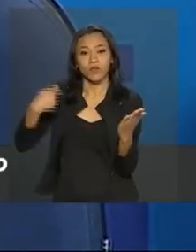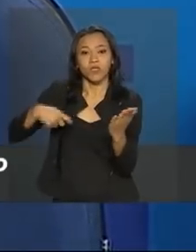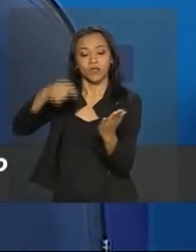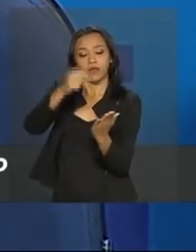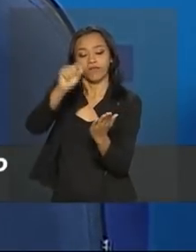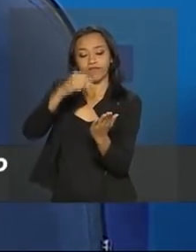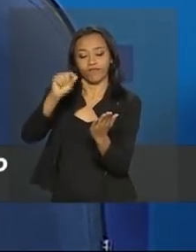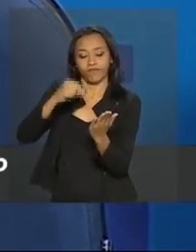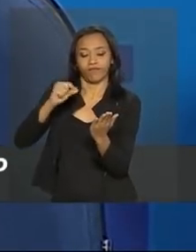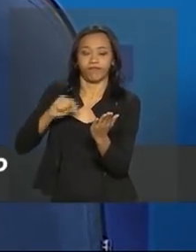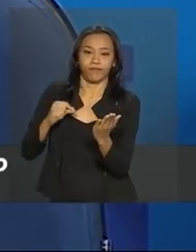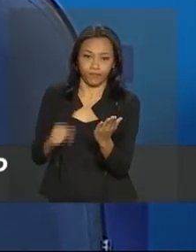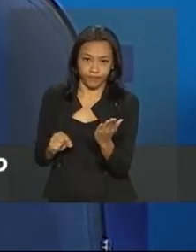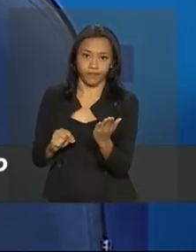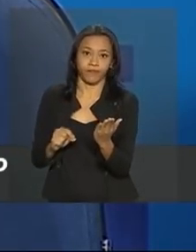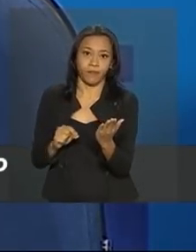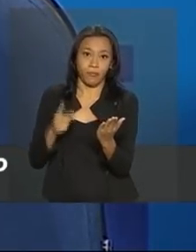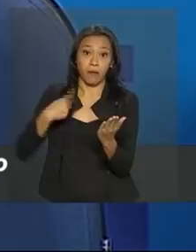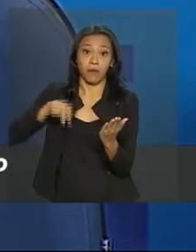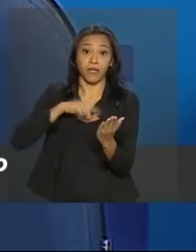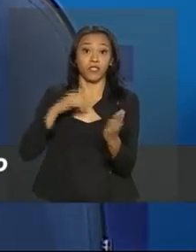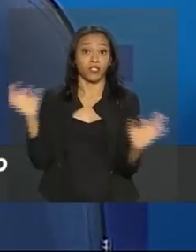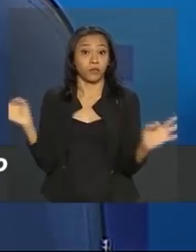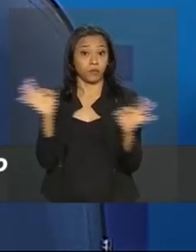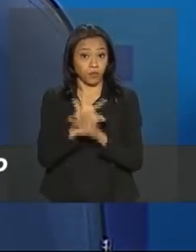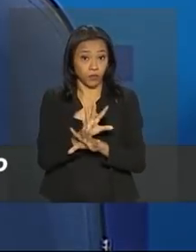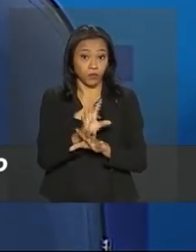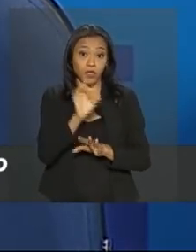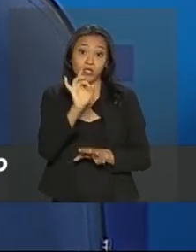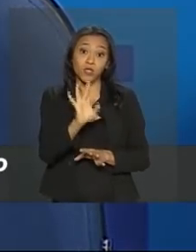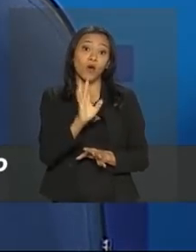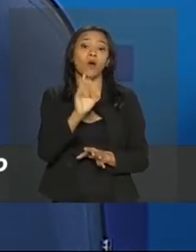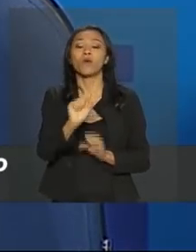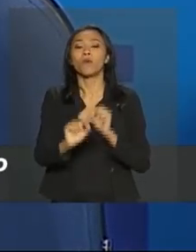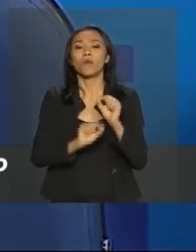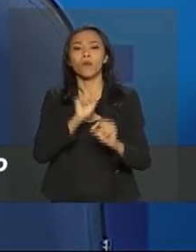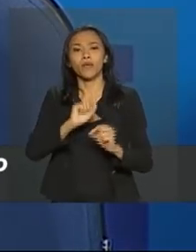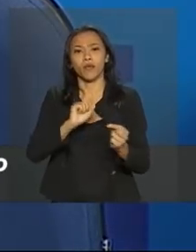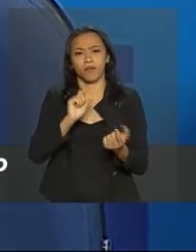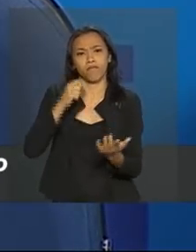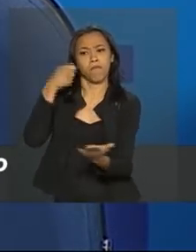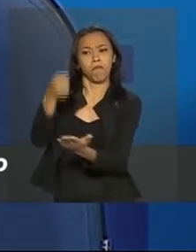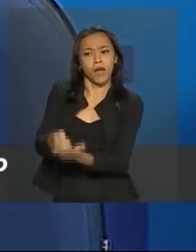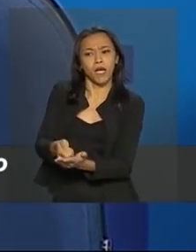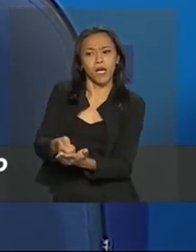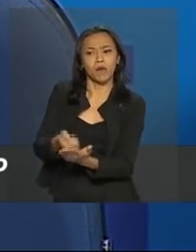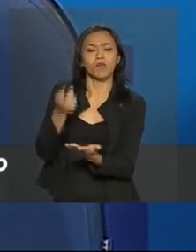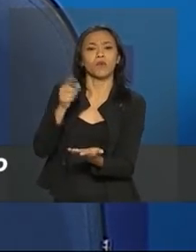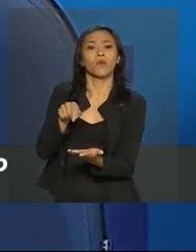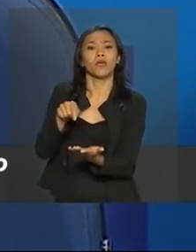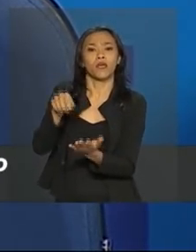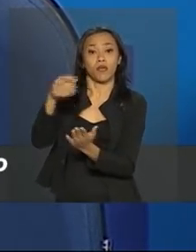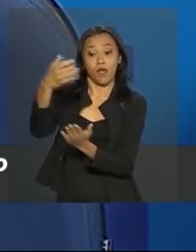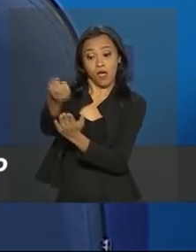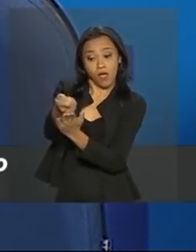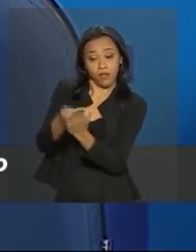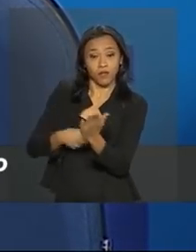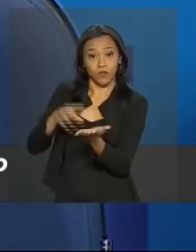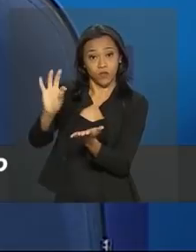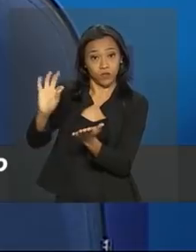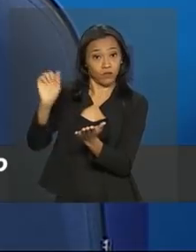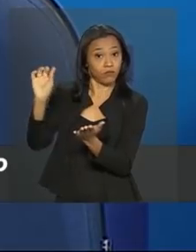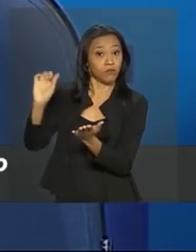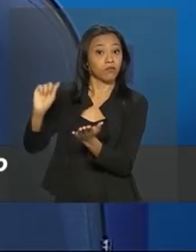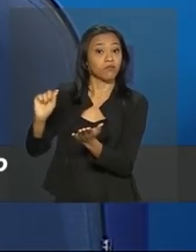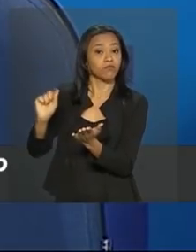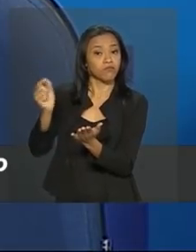pra fazer o fechou final porque nós só pagamos as redações corrigidas então nós temos um estimado mas esse número ainda vai